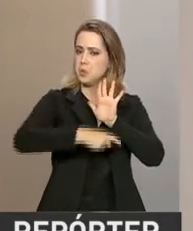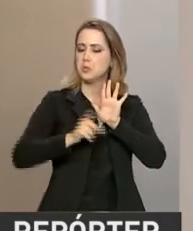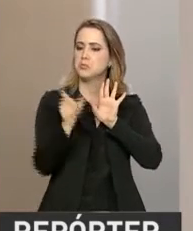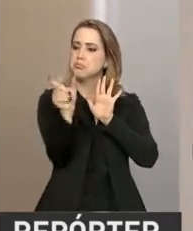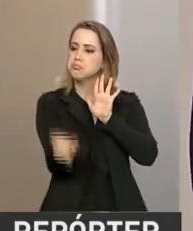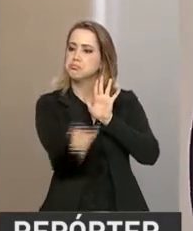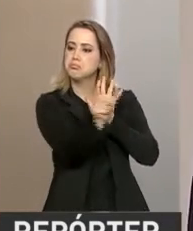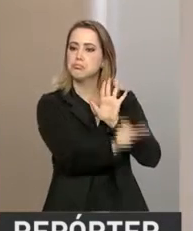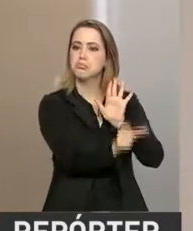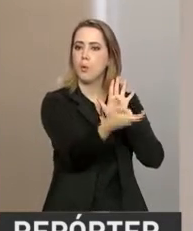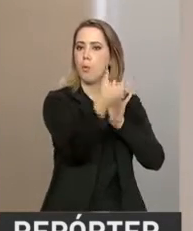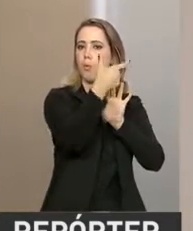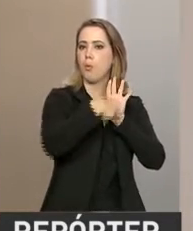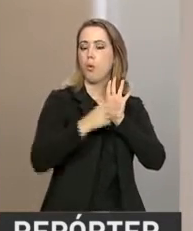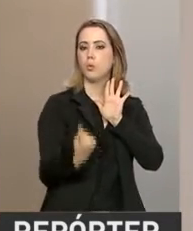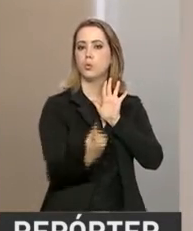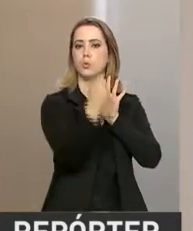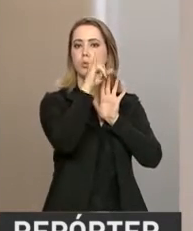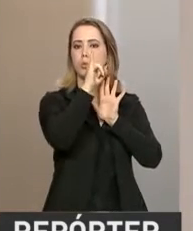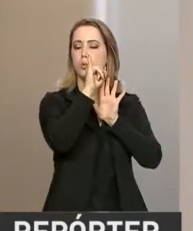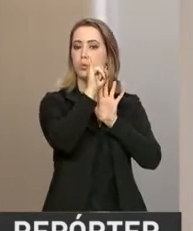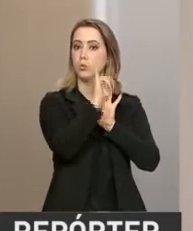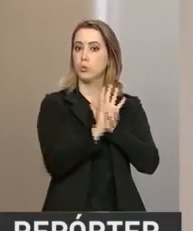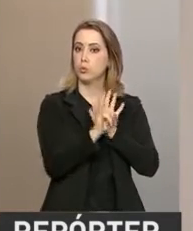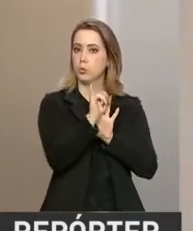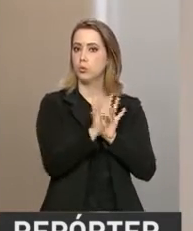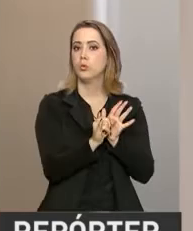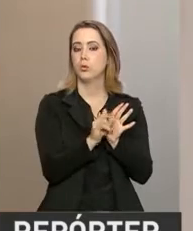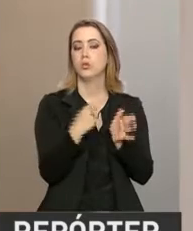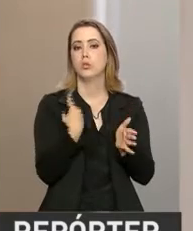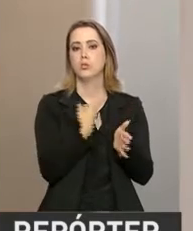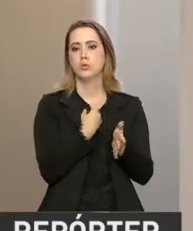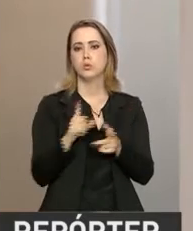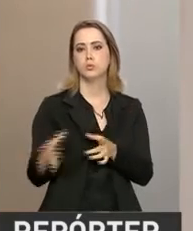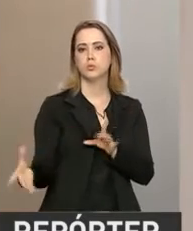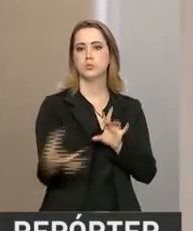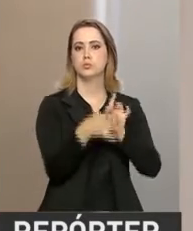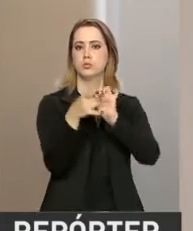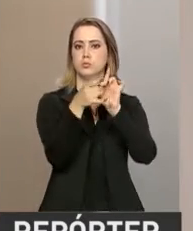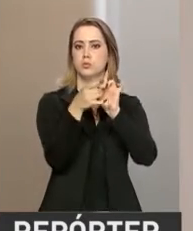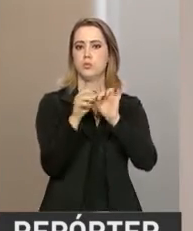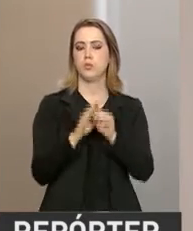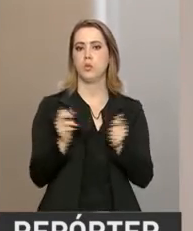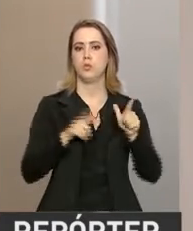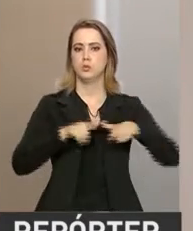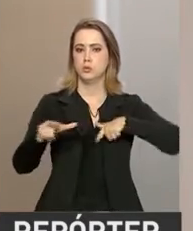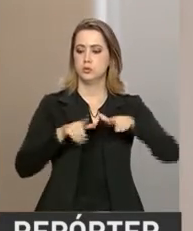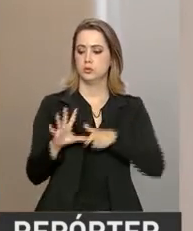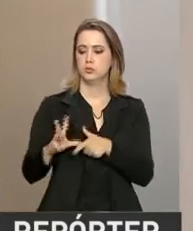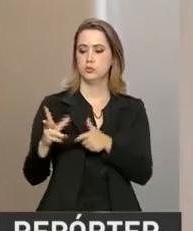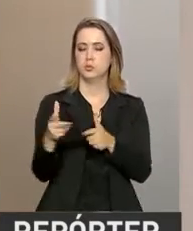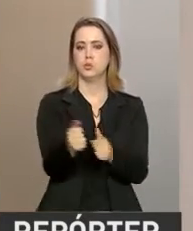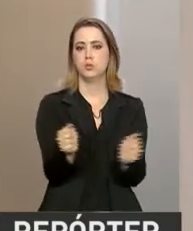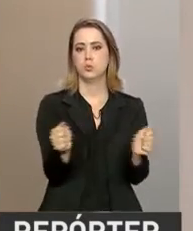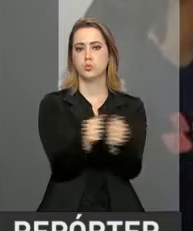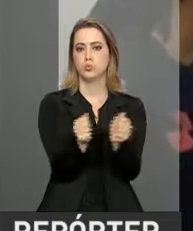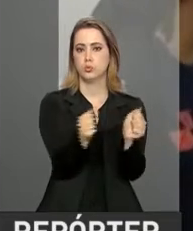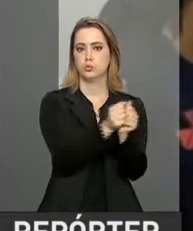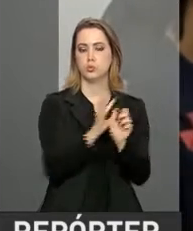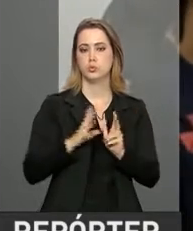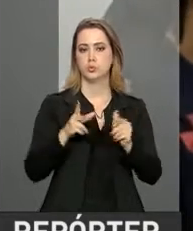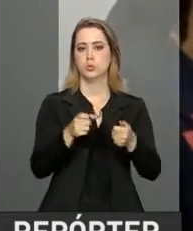documento o que está se fazendo é precisamente uma conjugação do trabalho de todos os órgãos do